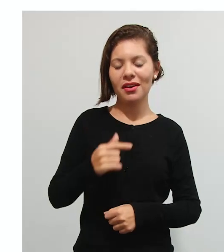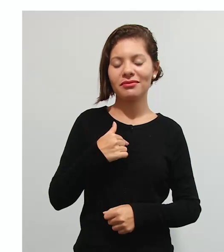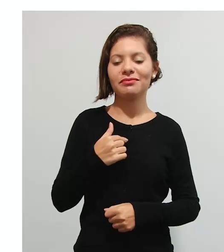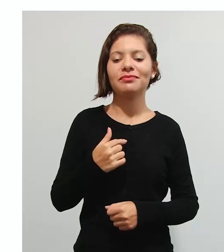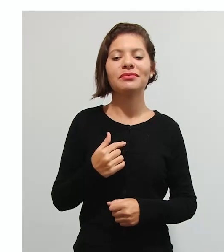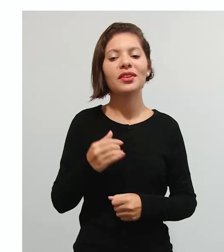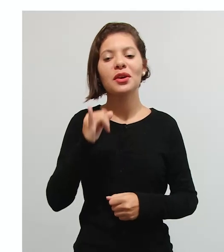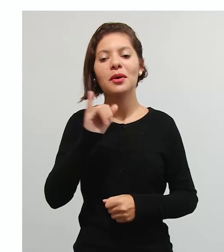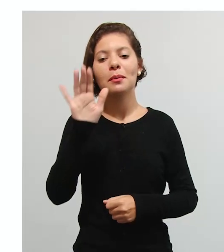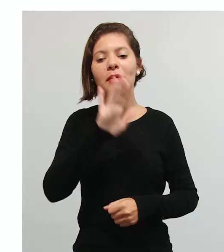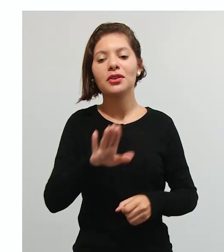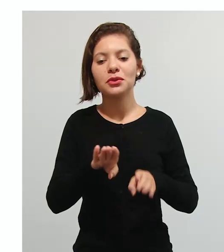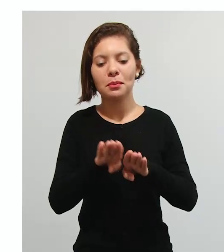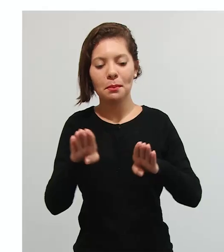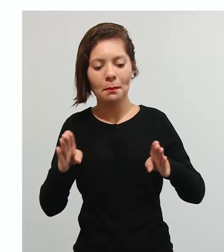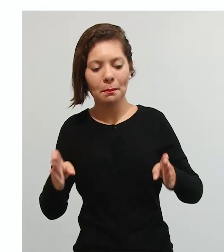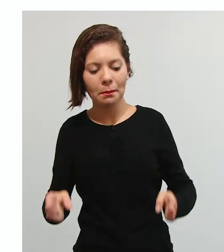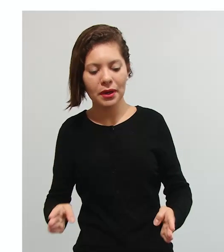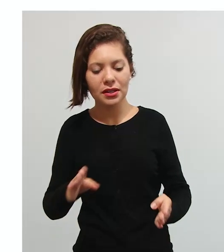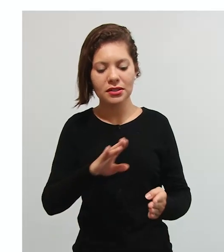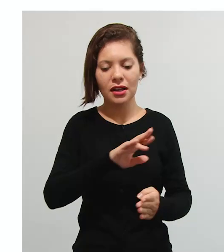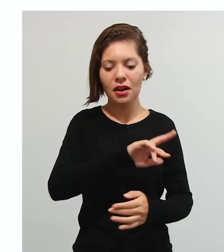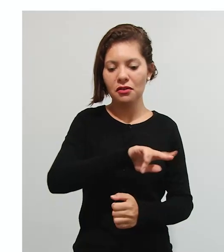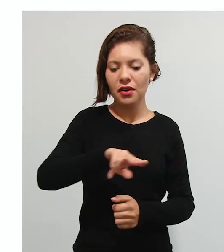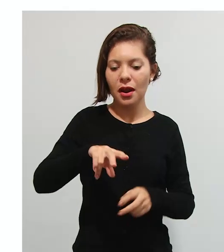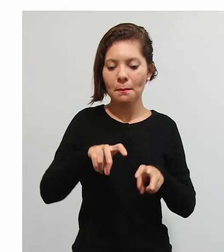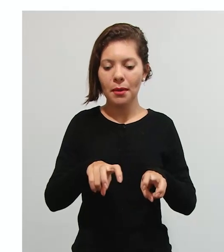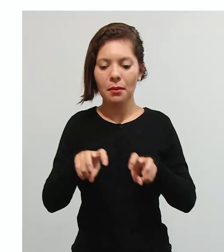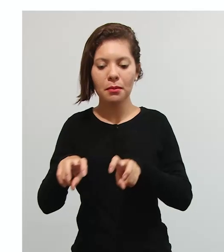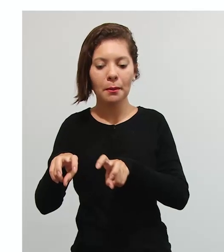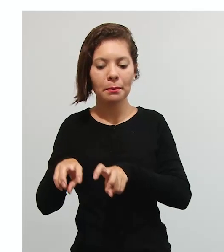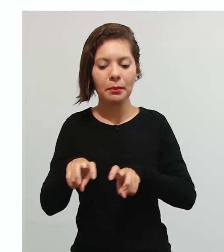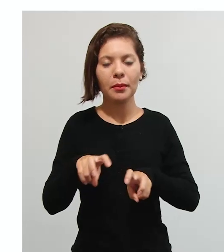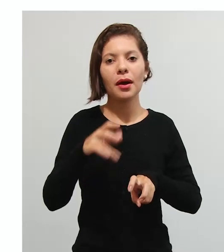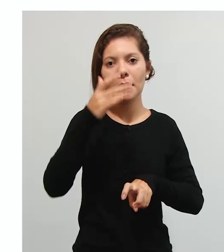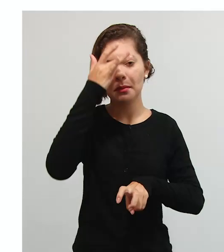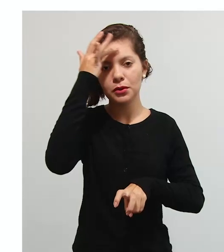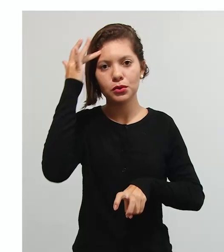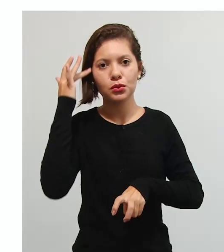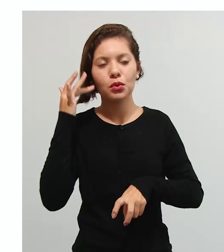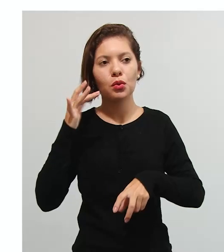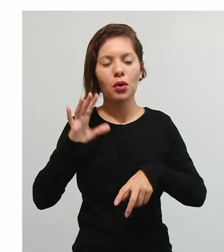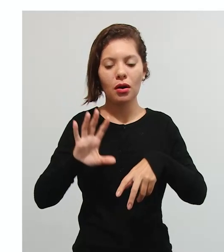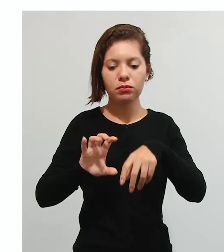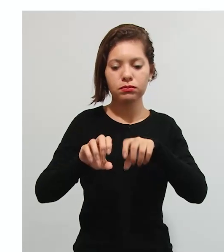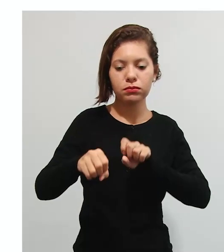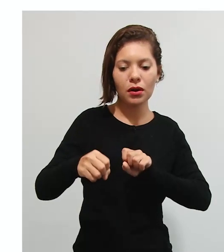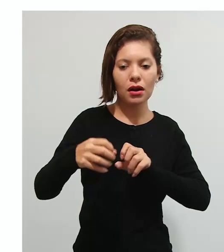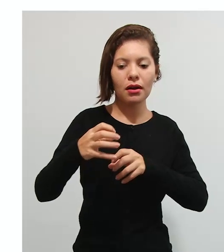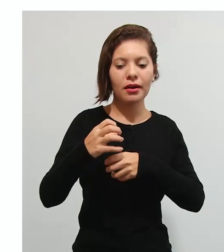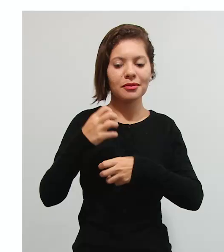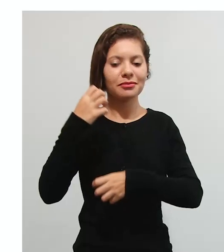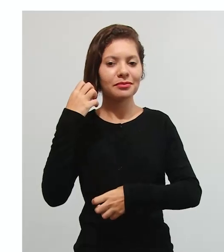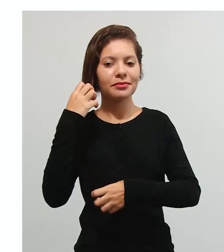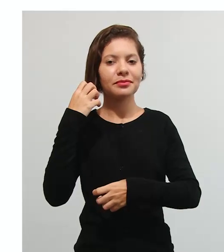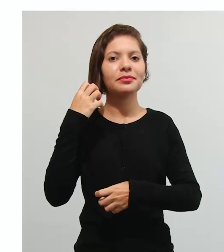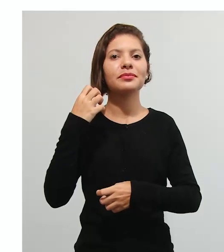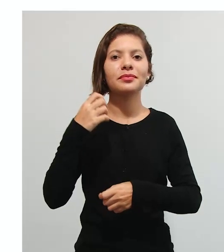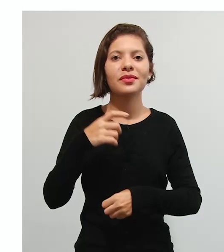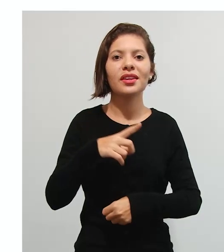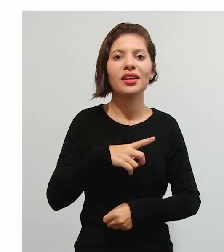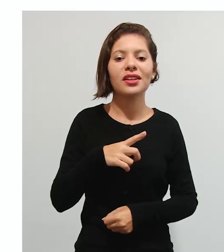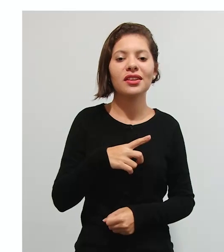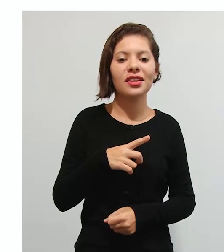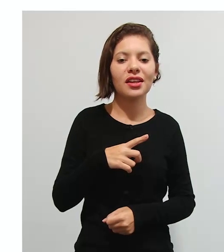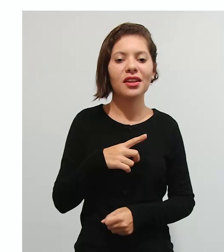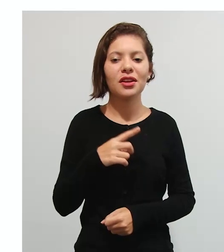descrever, é a imagem de uma mesa com várias pessoas sentadas, né, fabricando diplomas. E